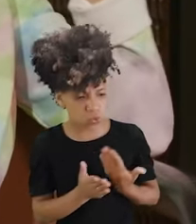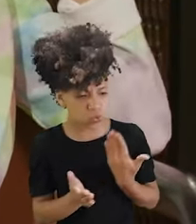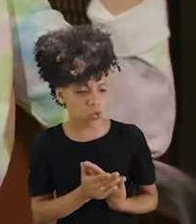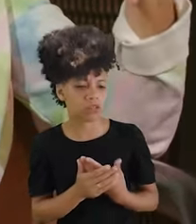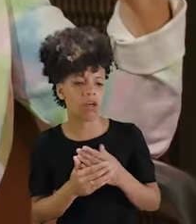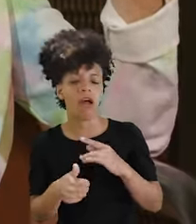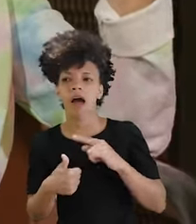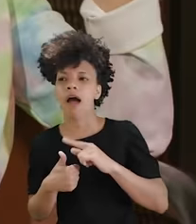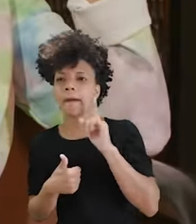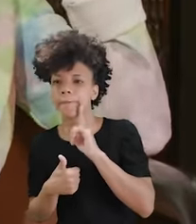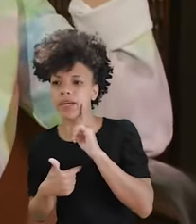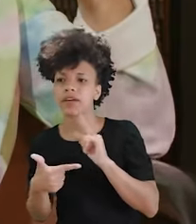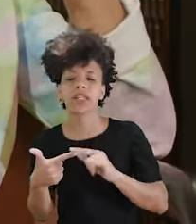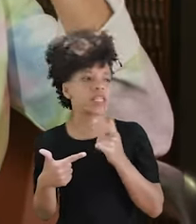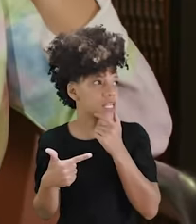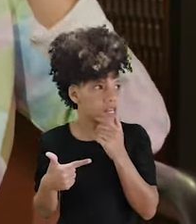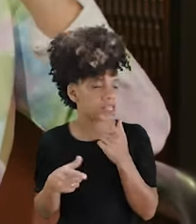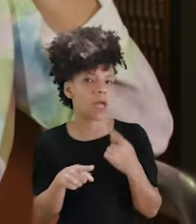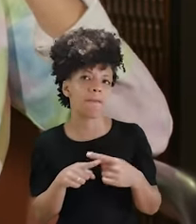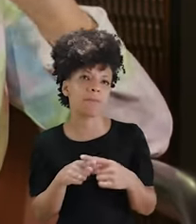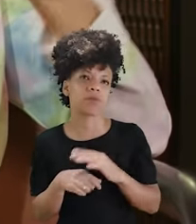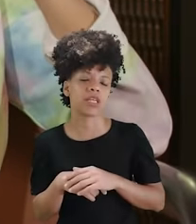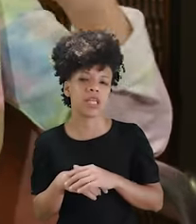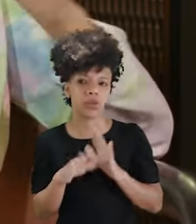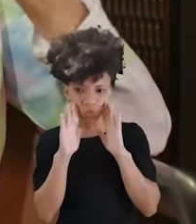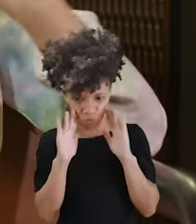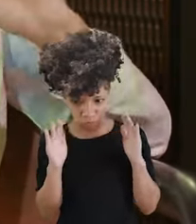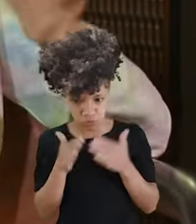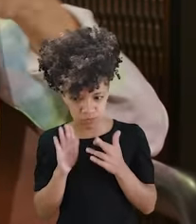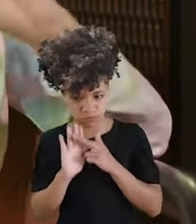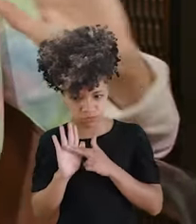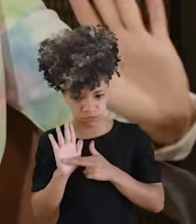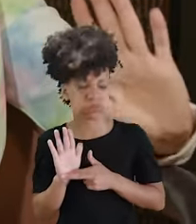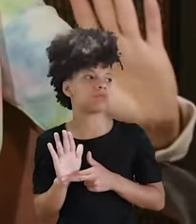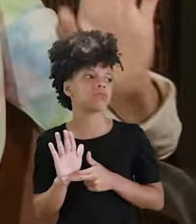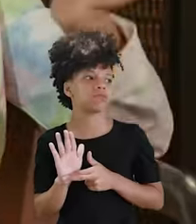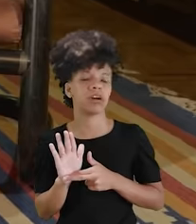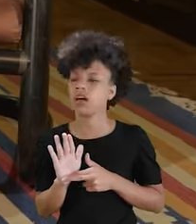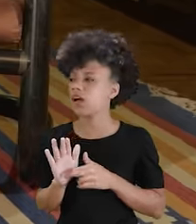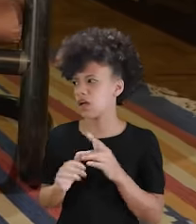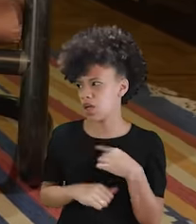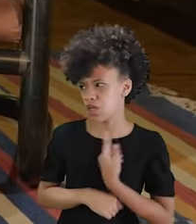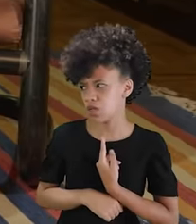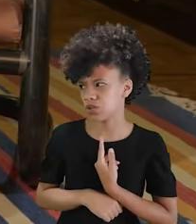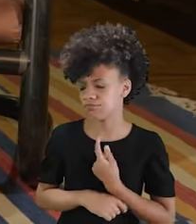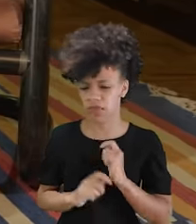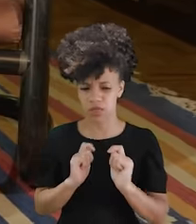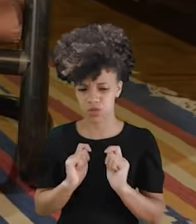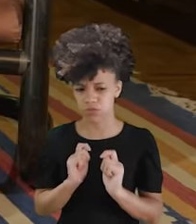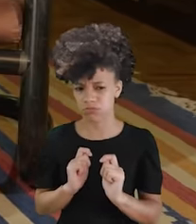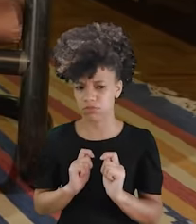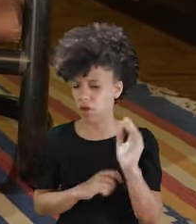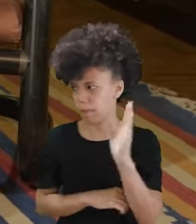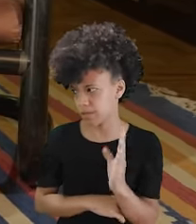trabalhar com americanos e ingleses porque se dá um centramento maior uma retidão ali a gente não a gente